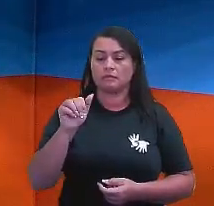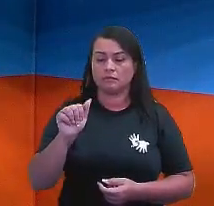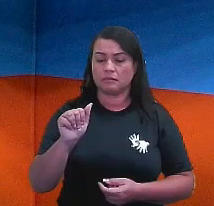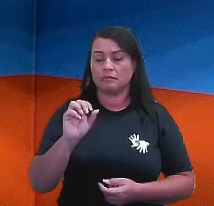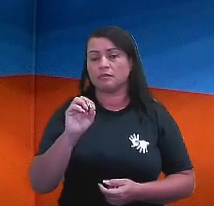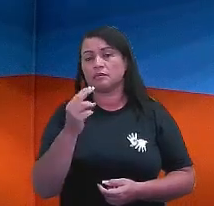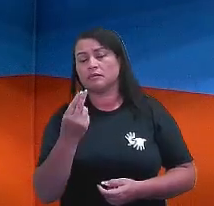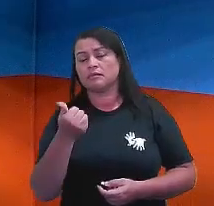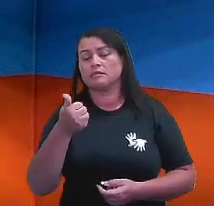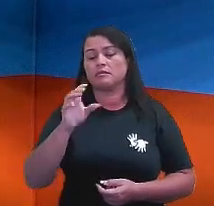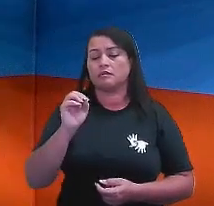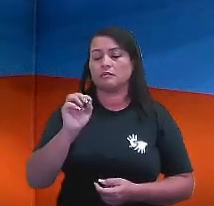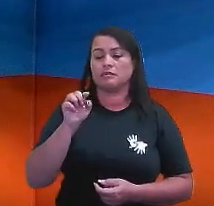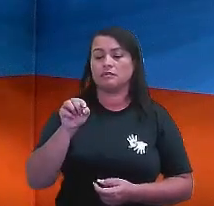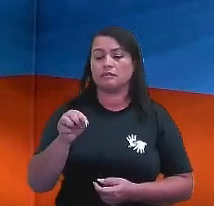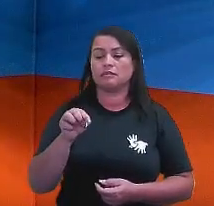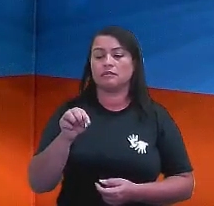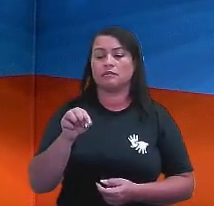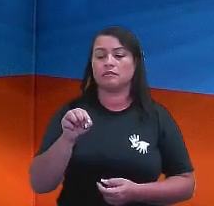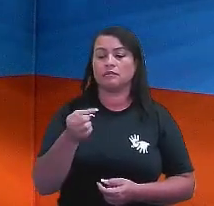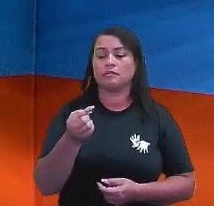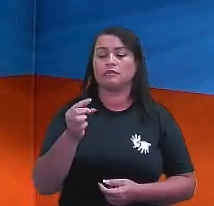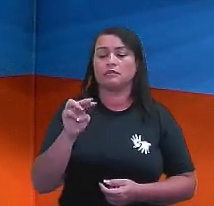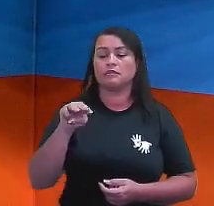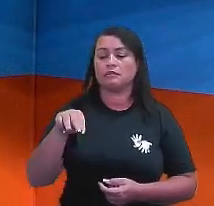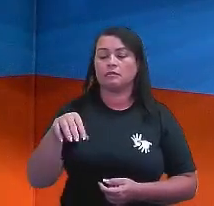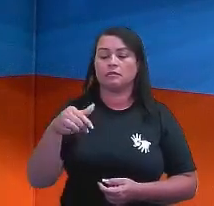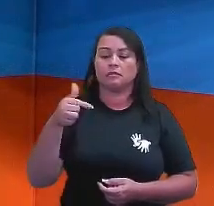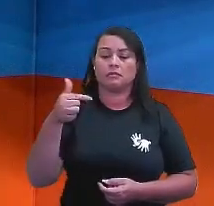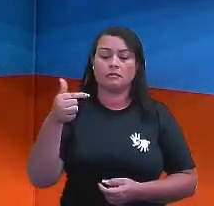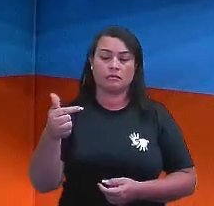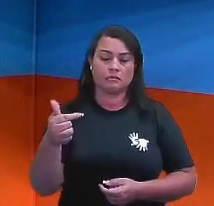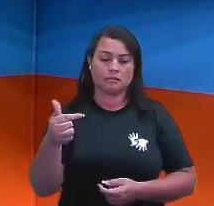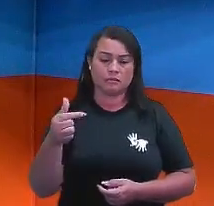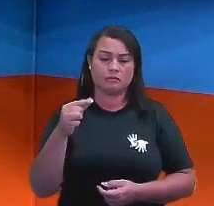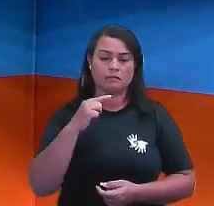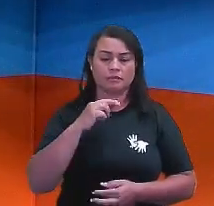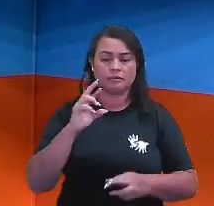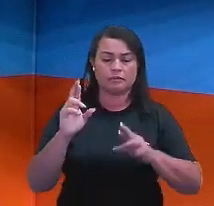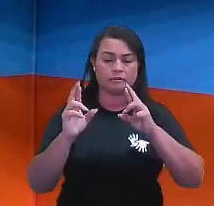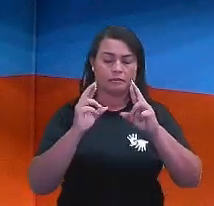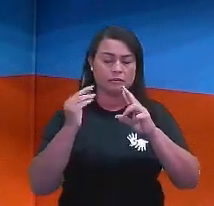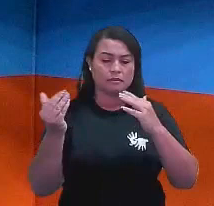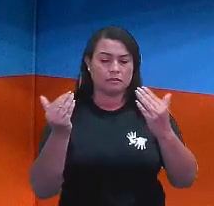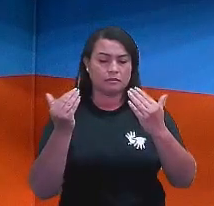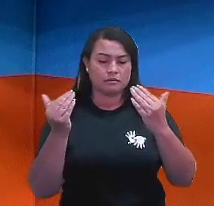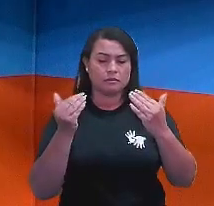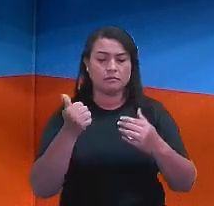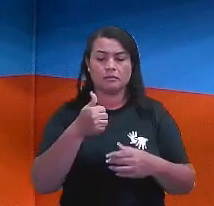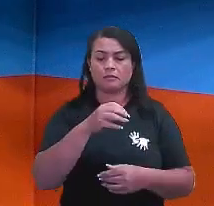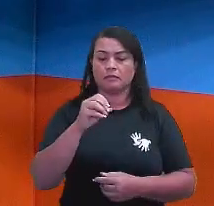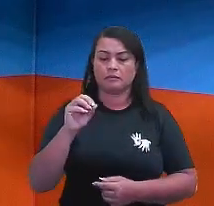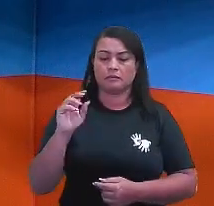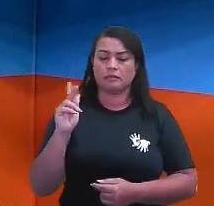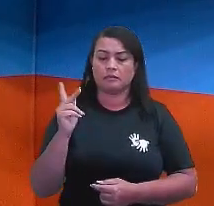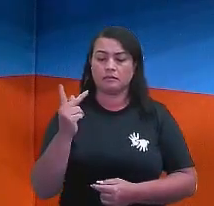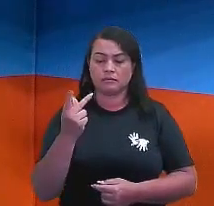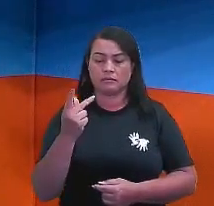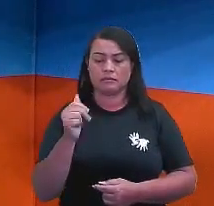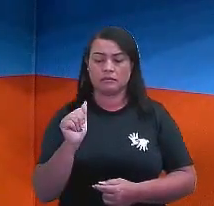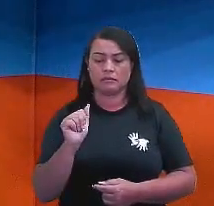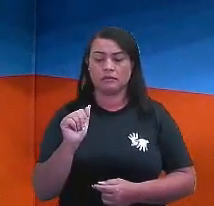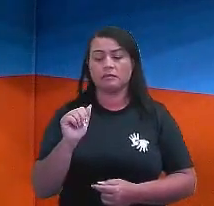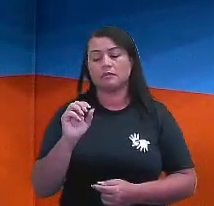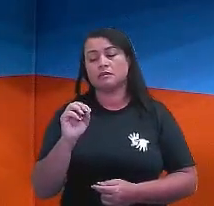ou 10.000 metros quadrados, como a gente viu, né? Então, tem essa correspondência com 100 ares ou a